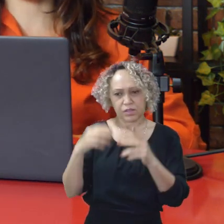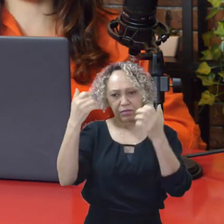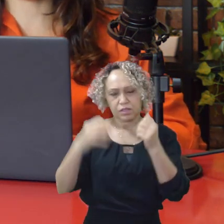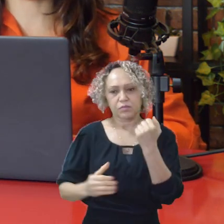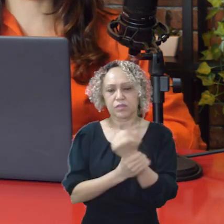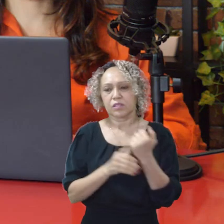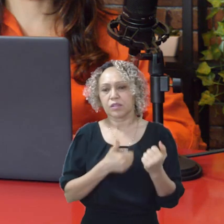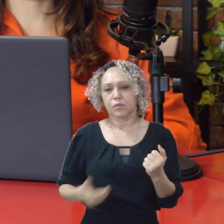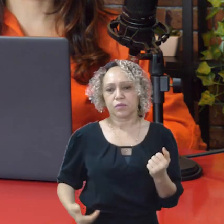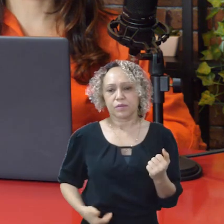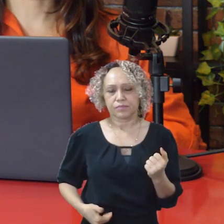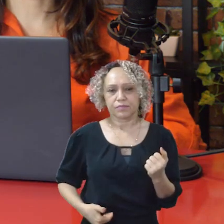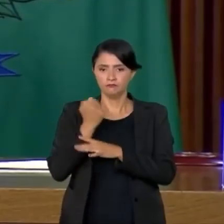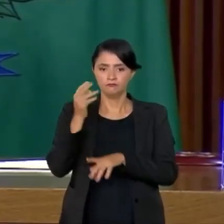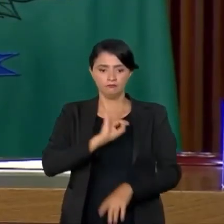do Planalto.